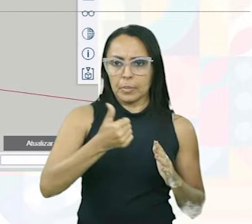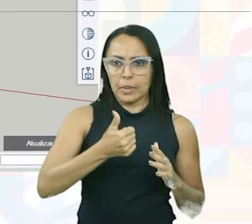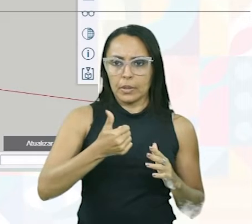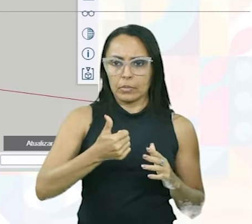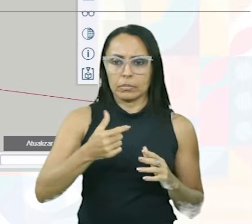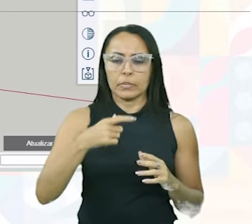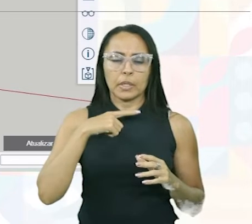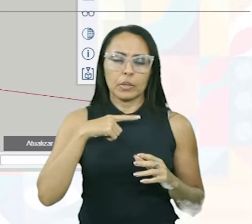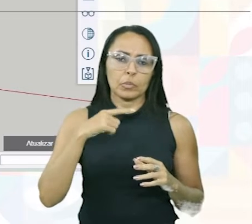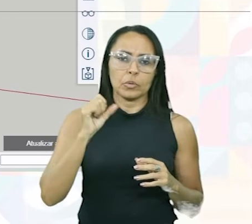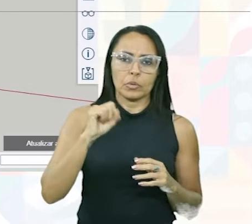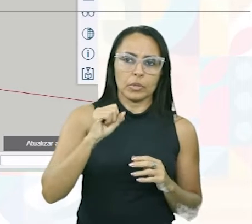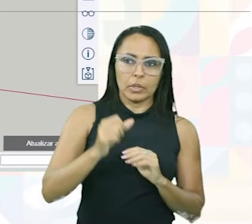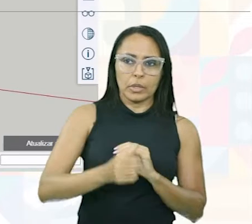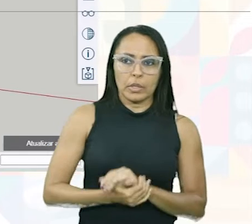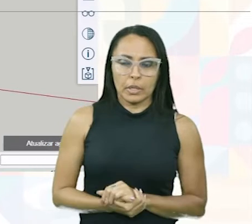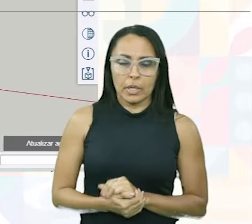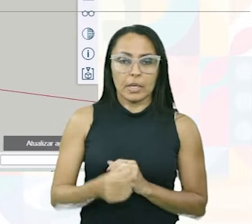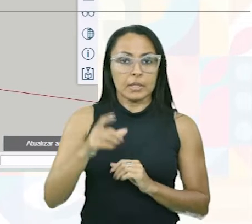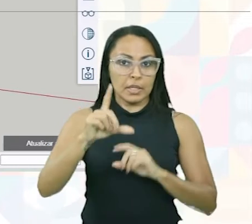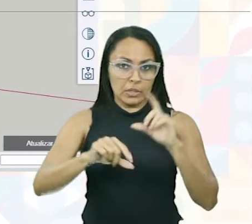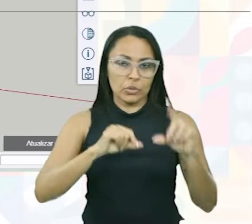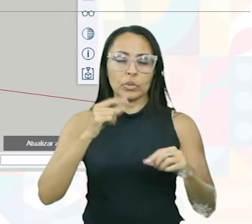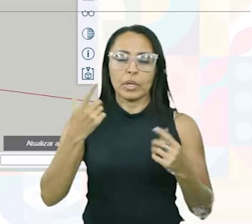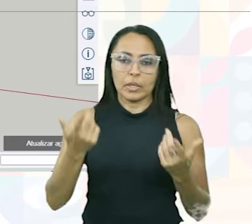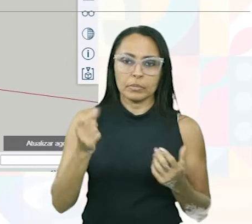a ferramenta selecionar. Então, quando eu quero